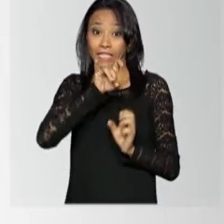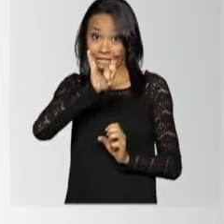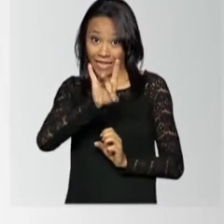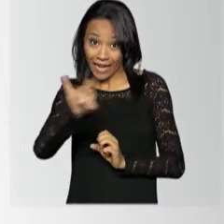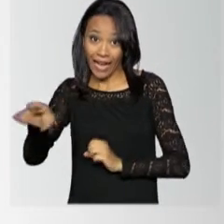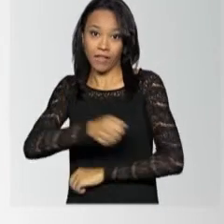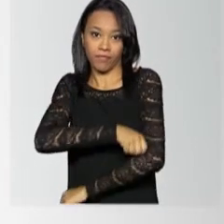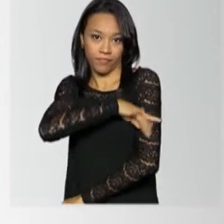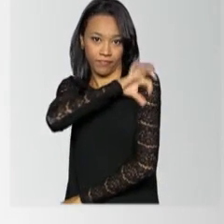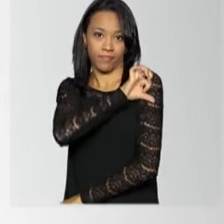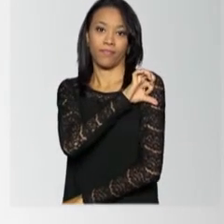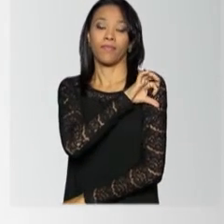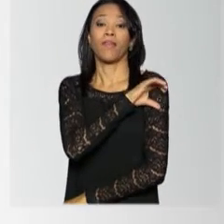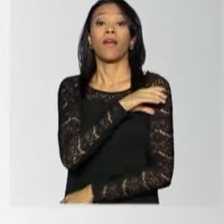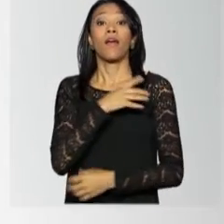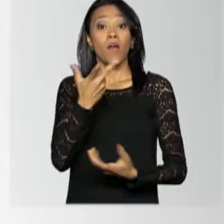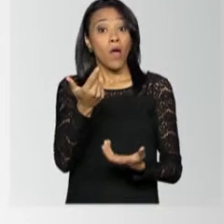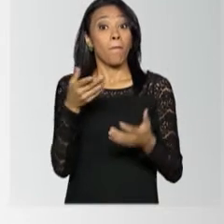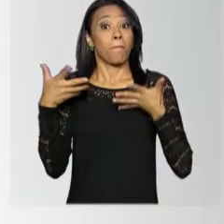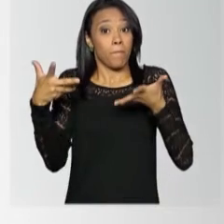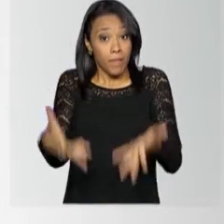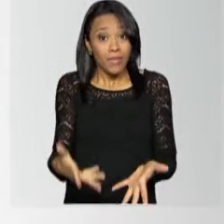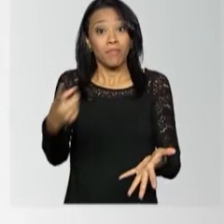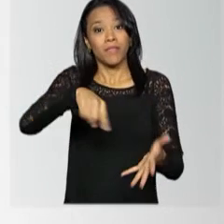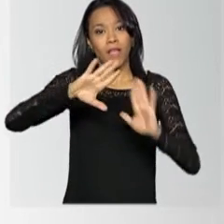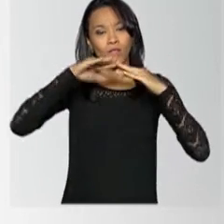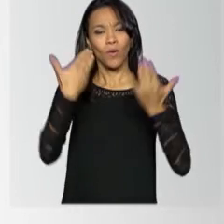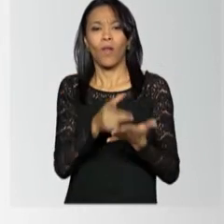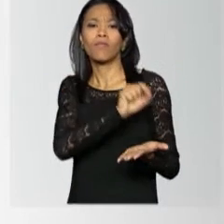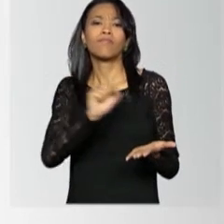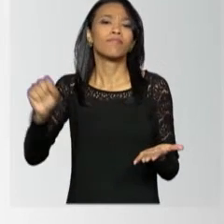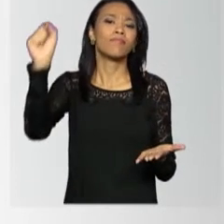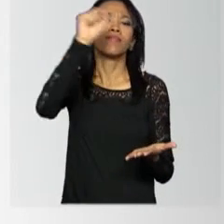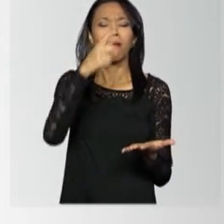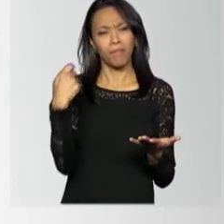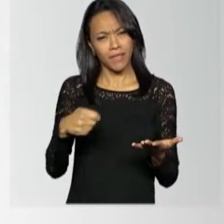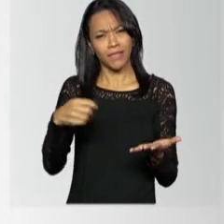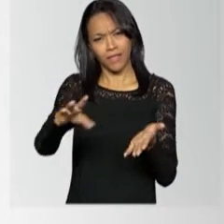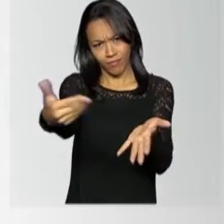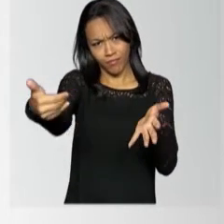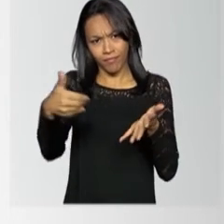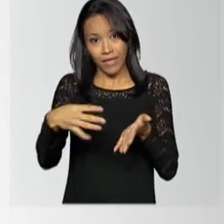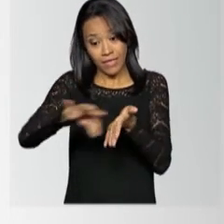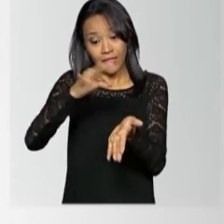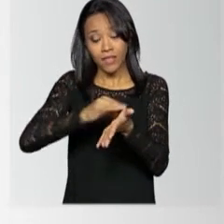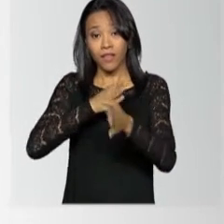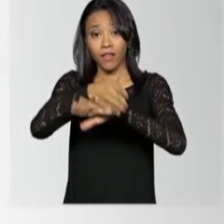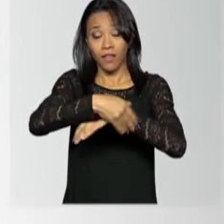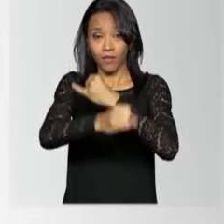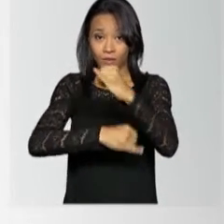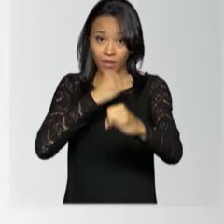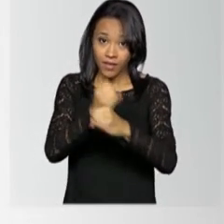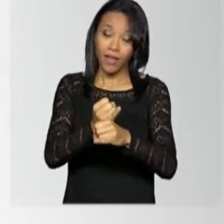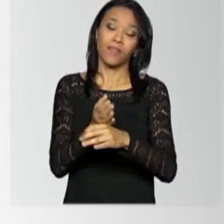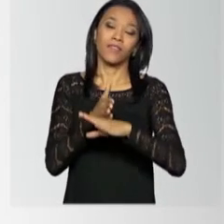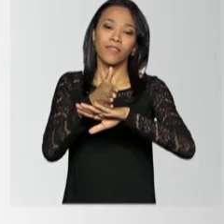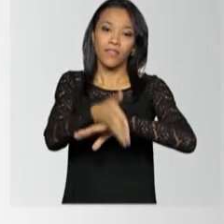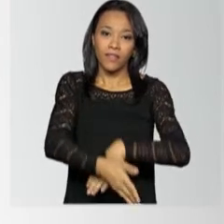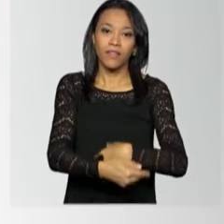Para participar, é necessário que as instituições e as escolas interessadas realizem a inscrição eletrônica em link no site